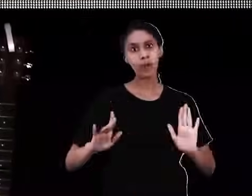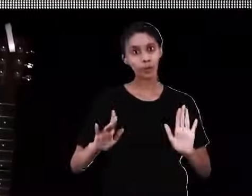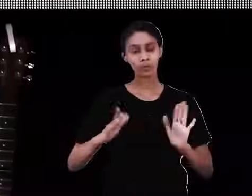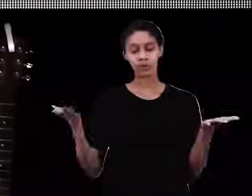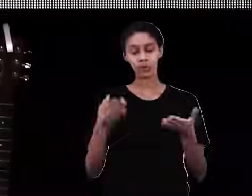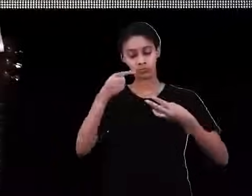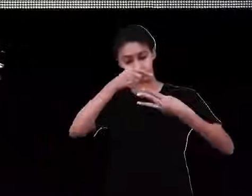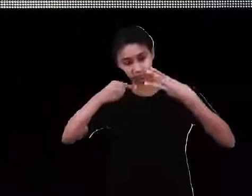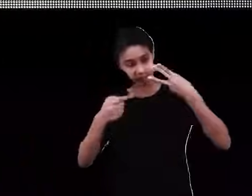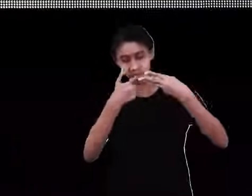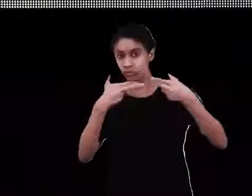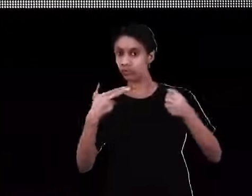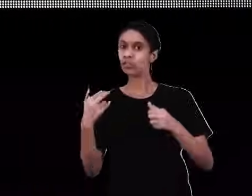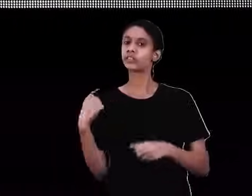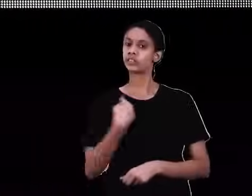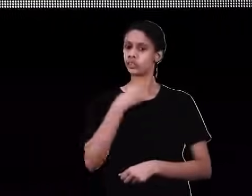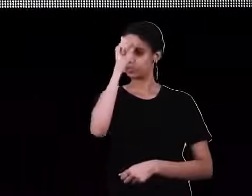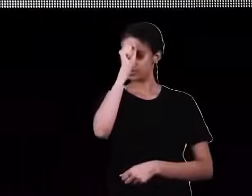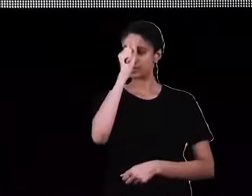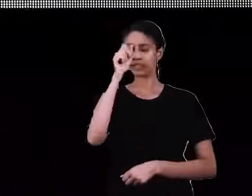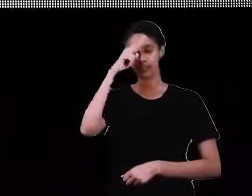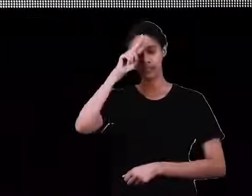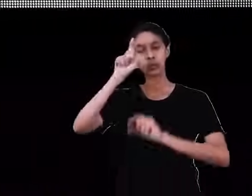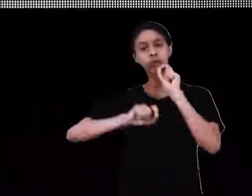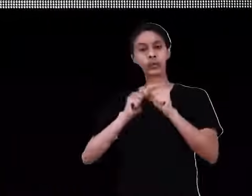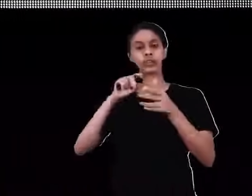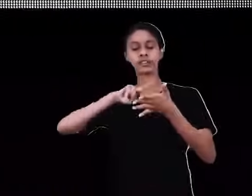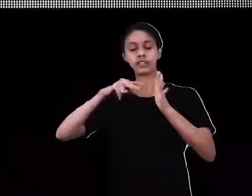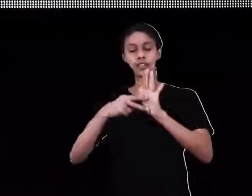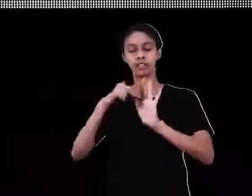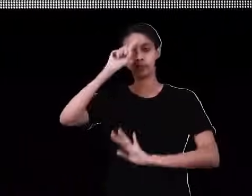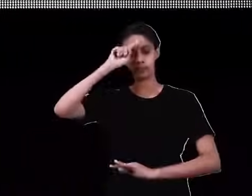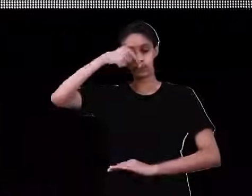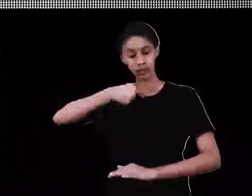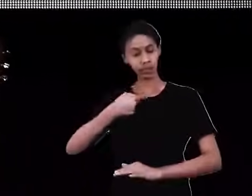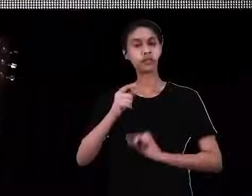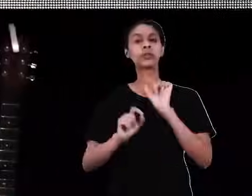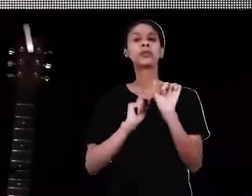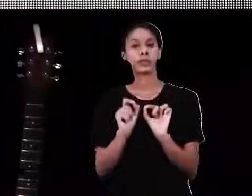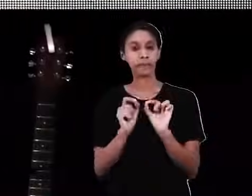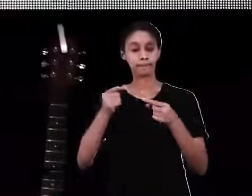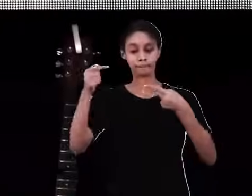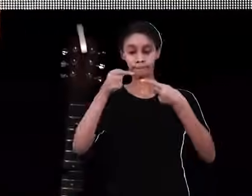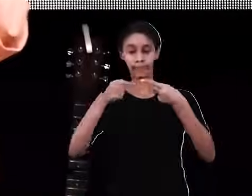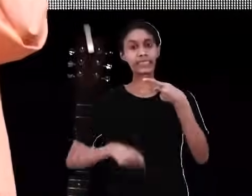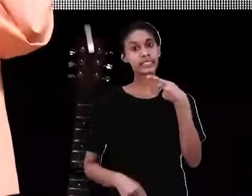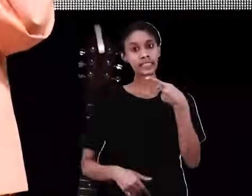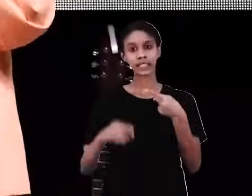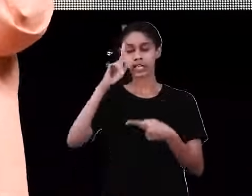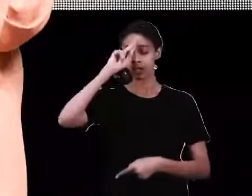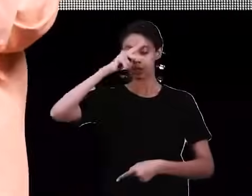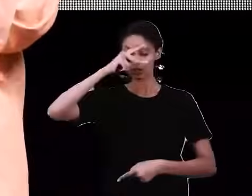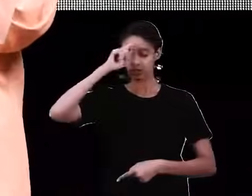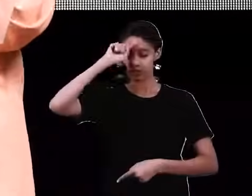aprender 3 lições na história de Abigail sobre o que é o governo de si próprio. Primeira lição: governar a si mesma